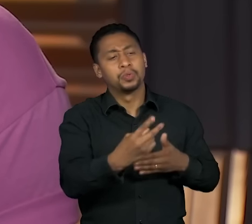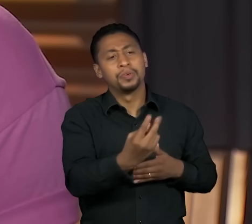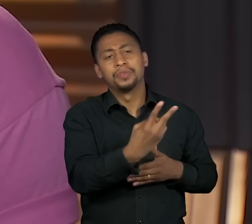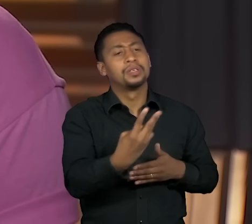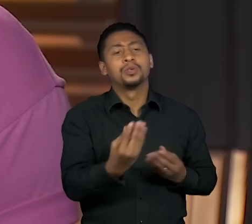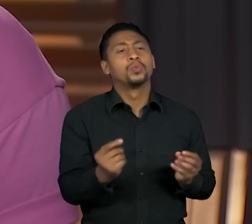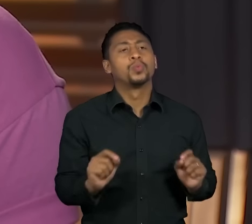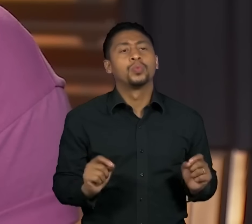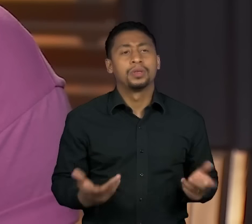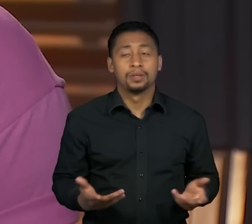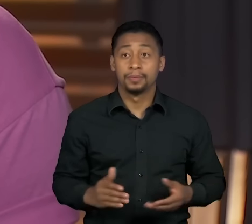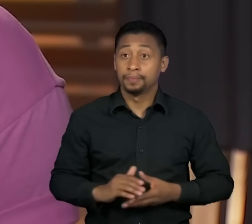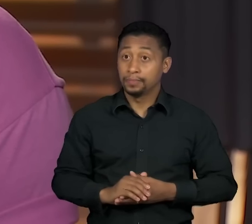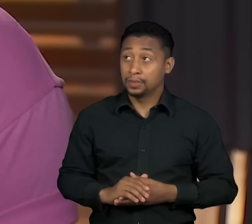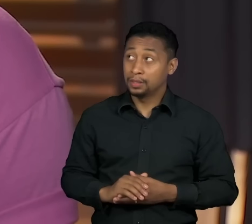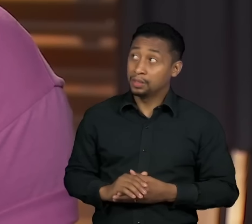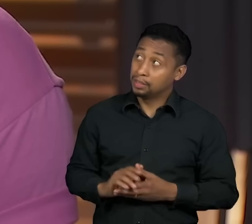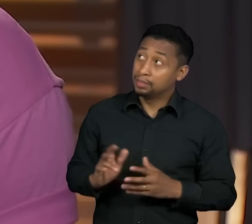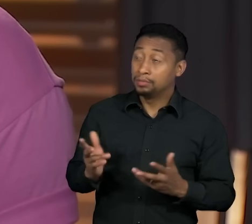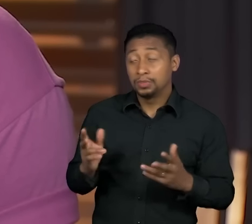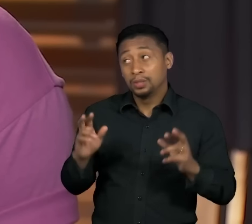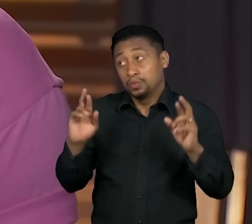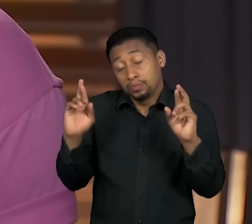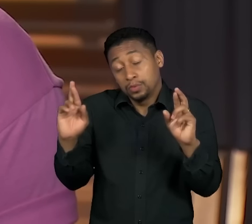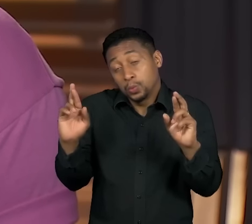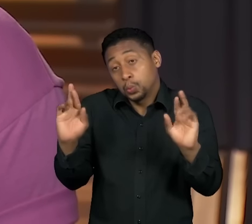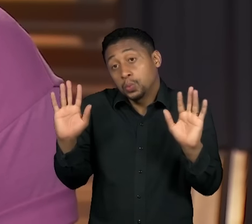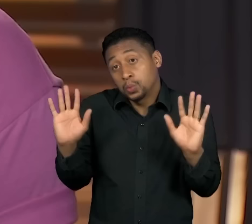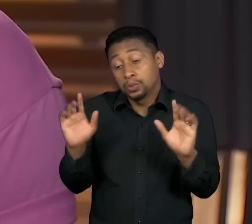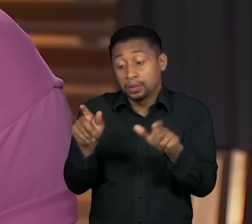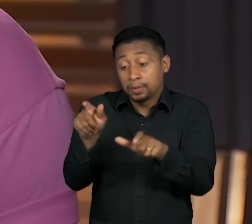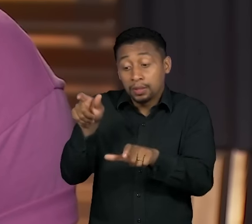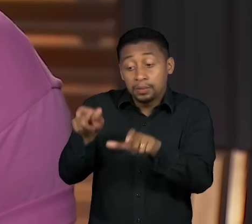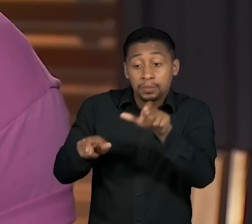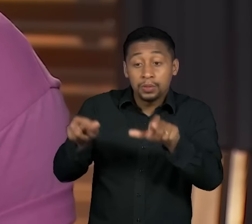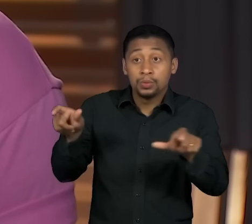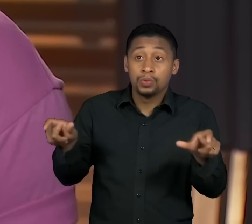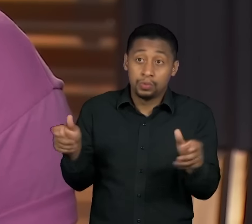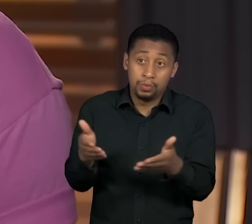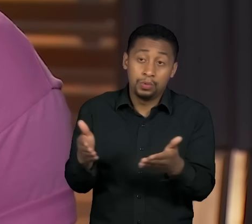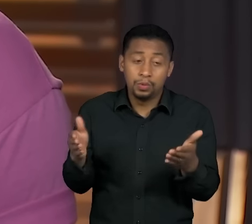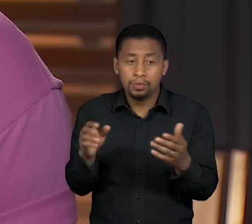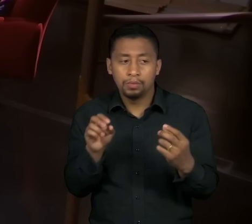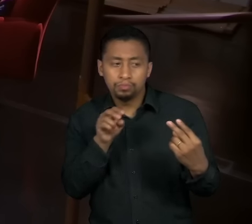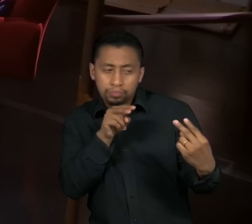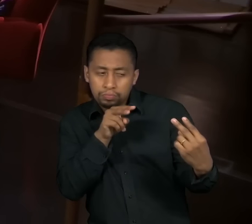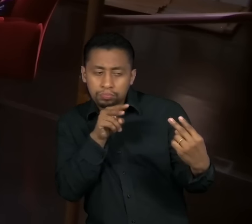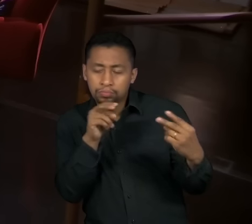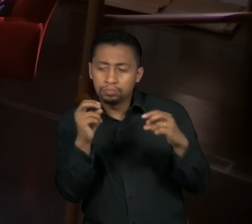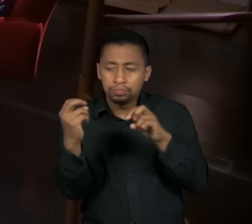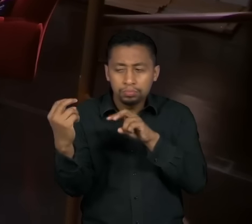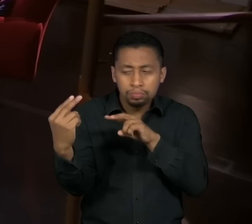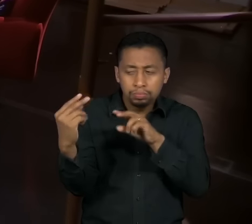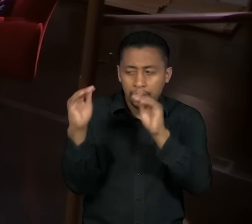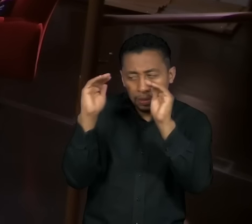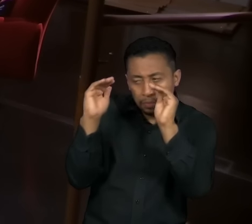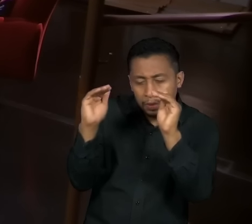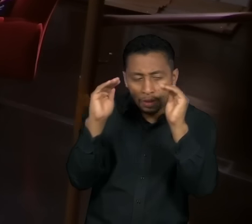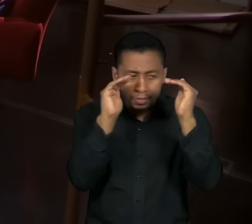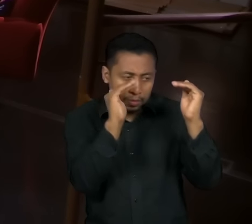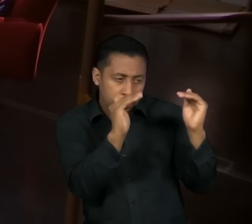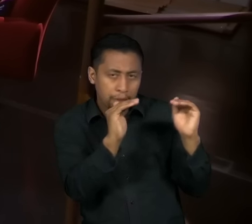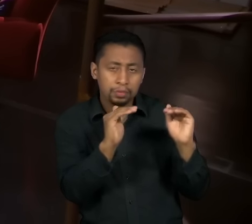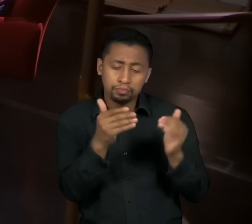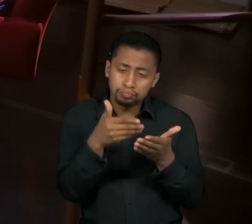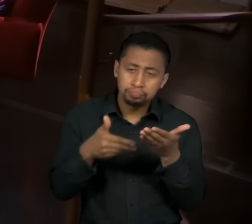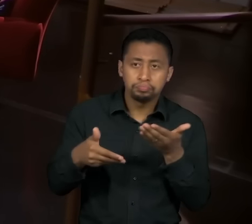que as pessoas enxerguem os outros. Acho que passou muito